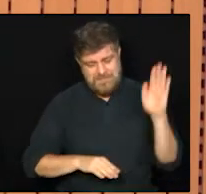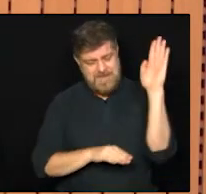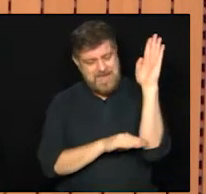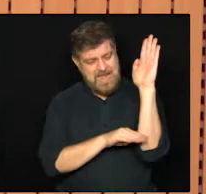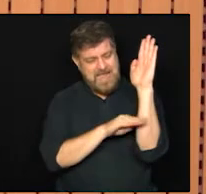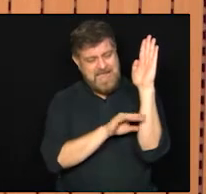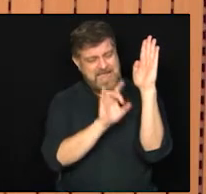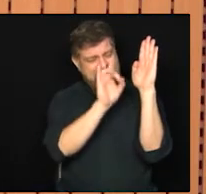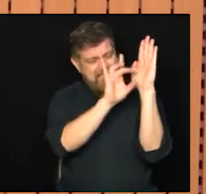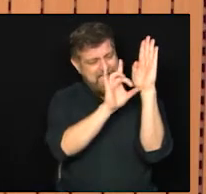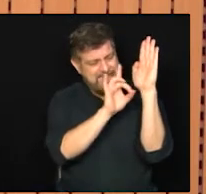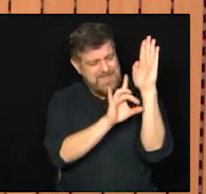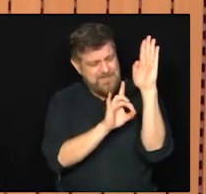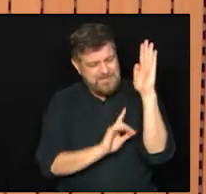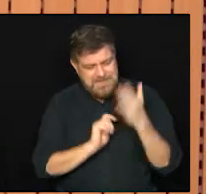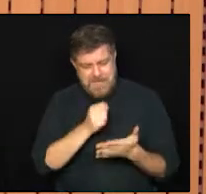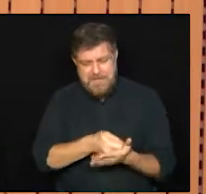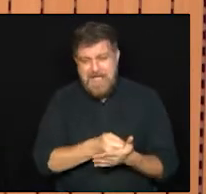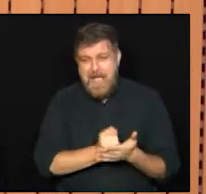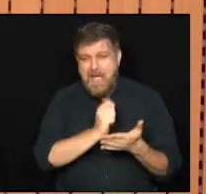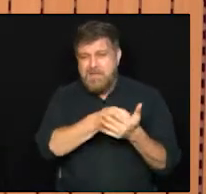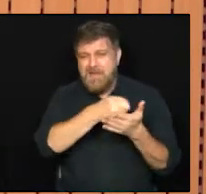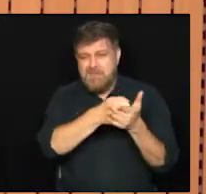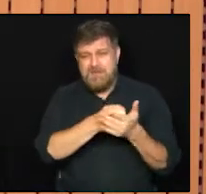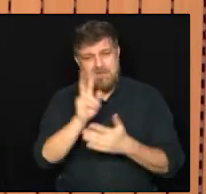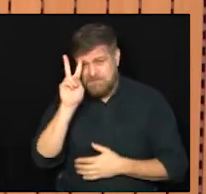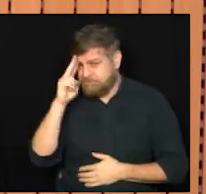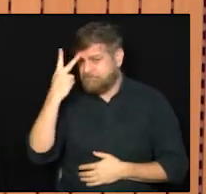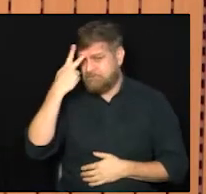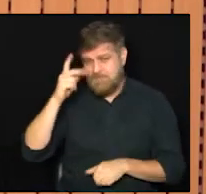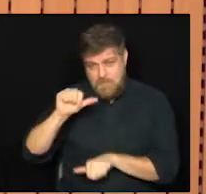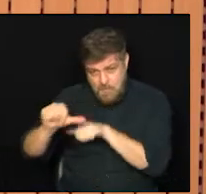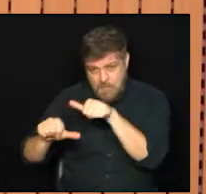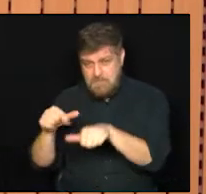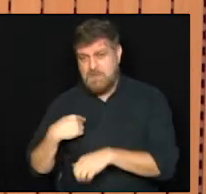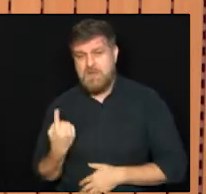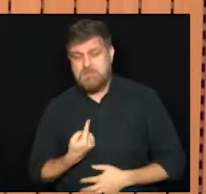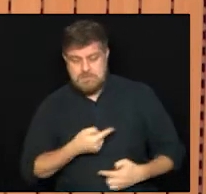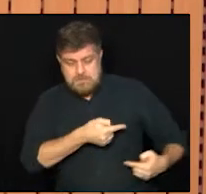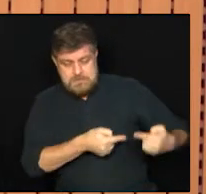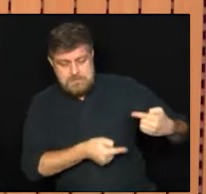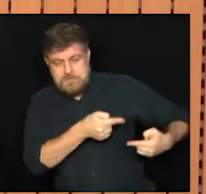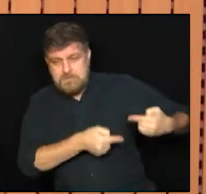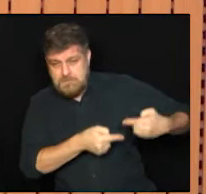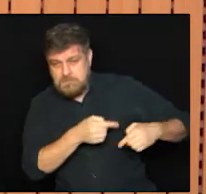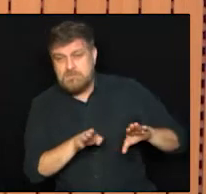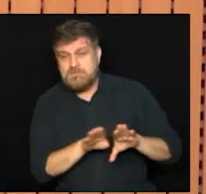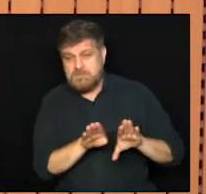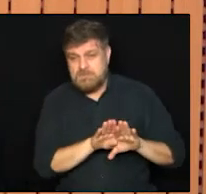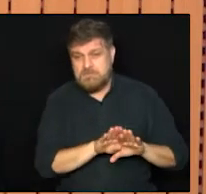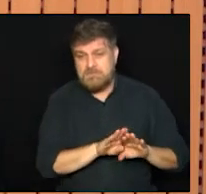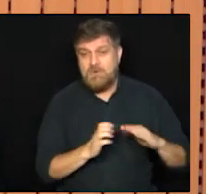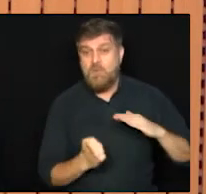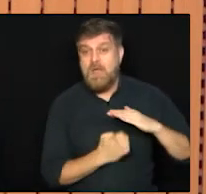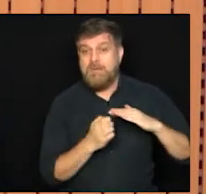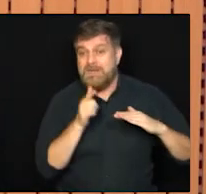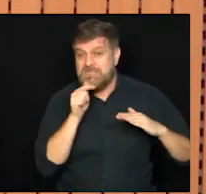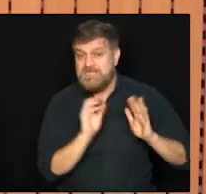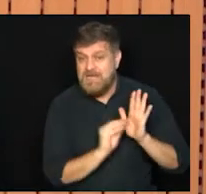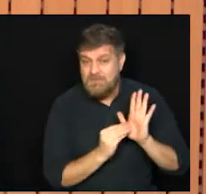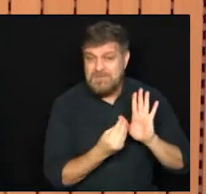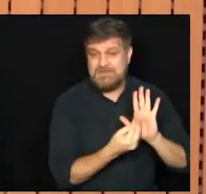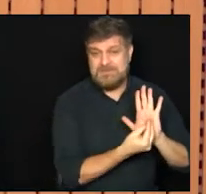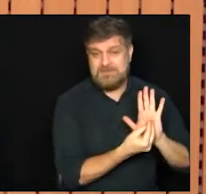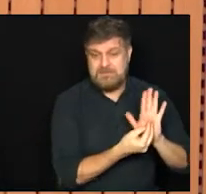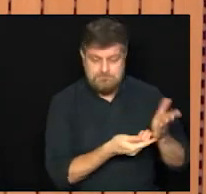apartamento, não sei como é, que isso aí possa ser visto para a gente poder discutir também com a Sanasa. Lembrando